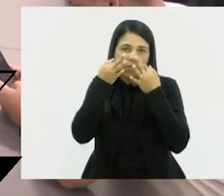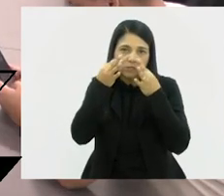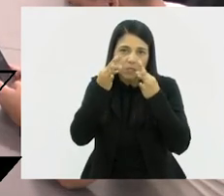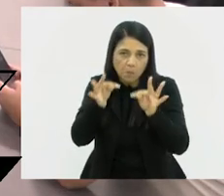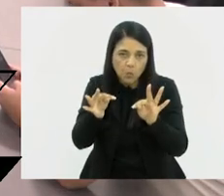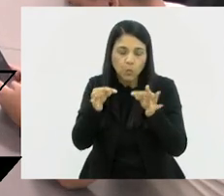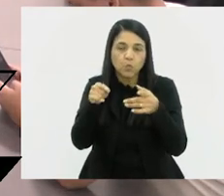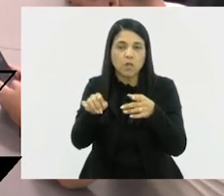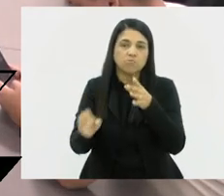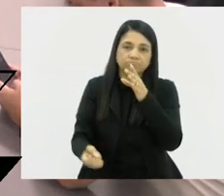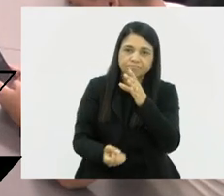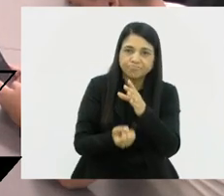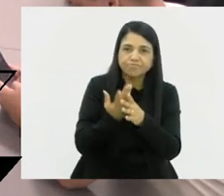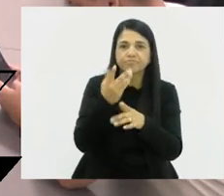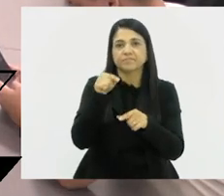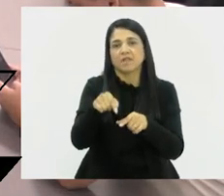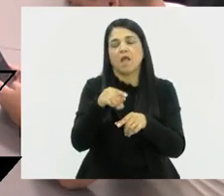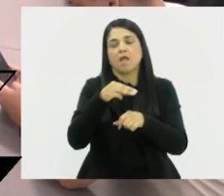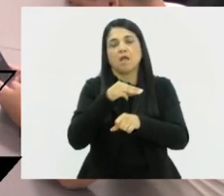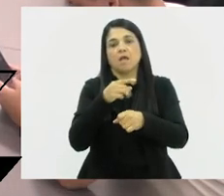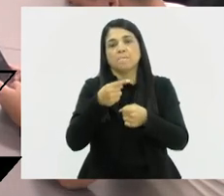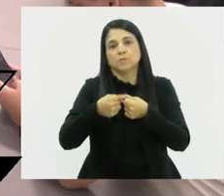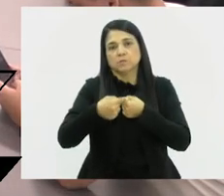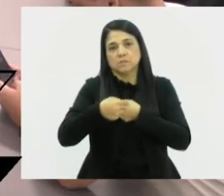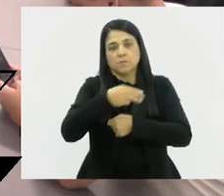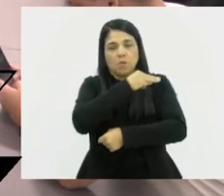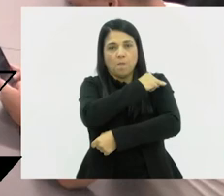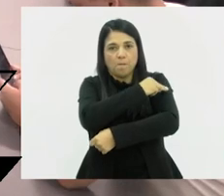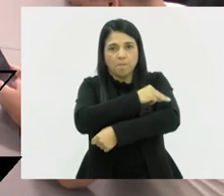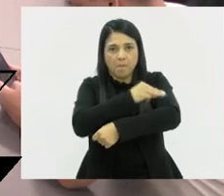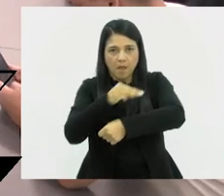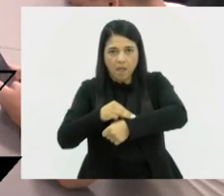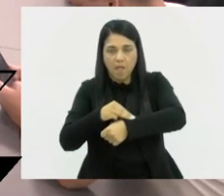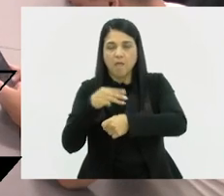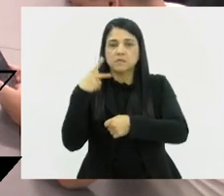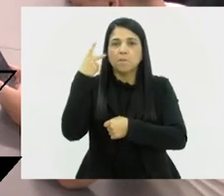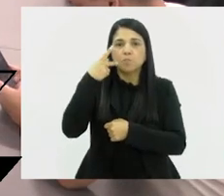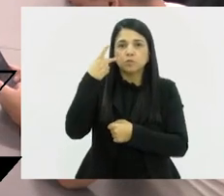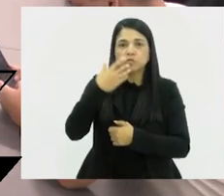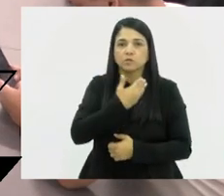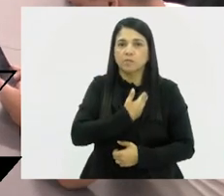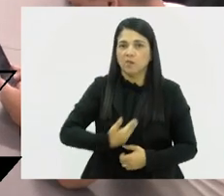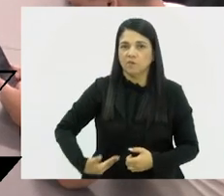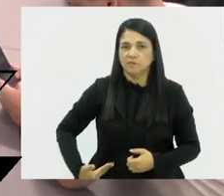que foi implantado lá no município de Macaé, a essa política pública que foi